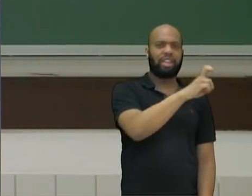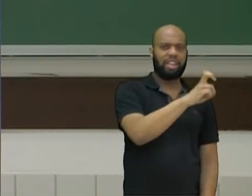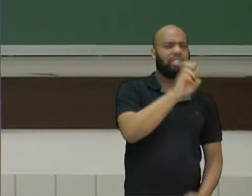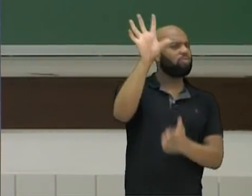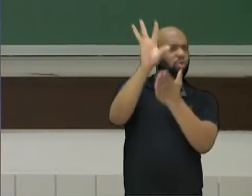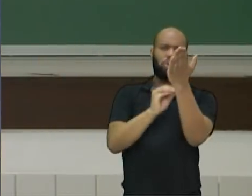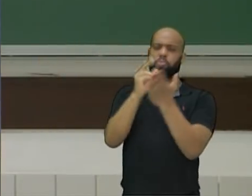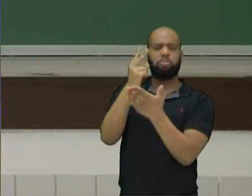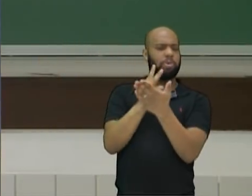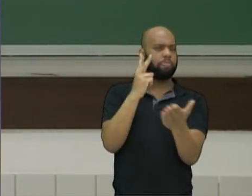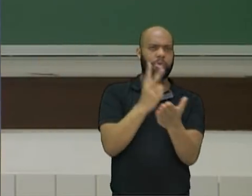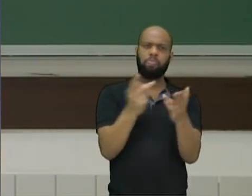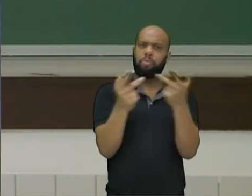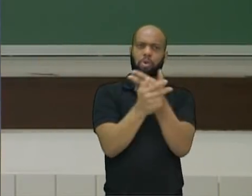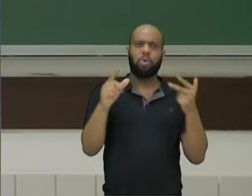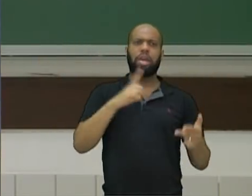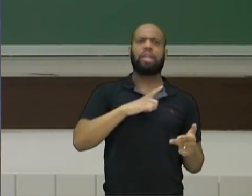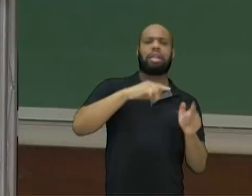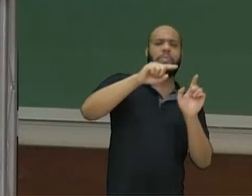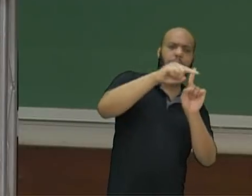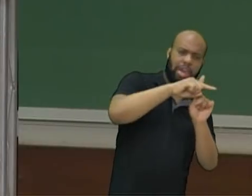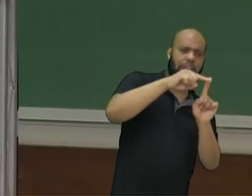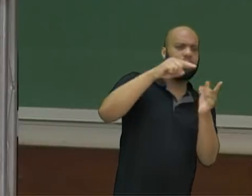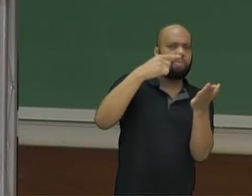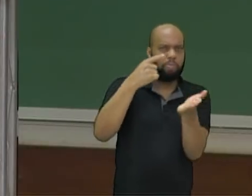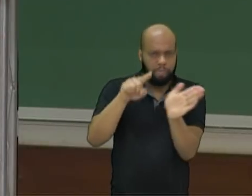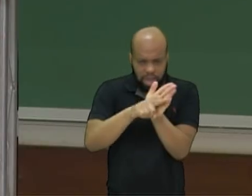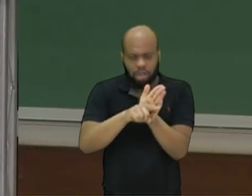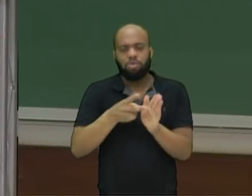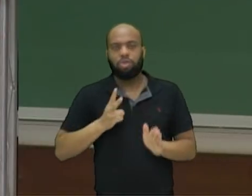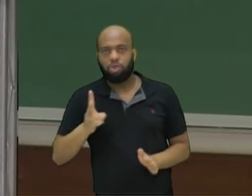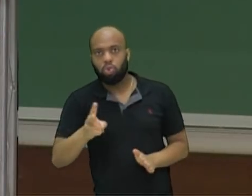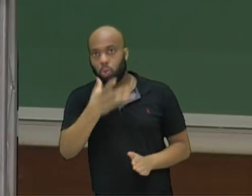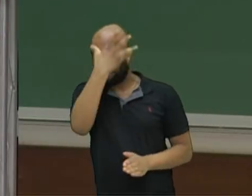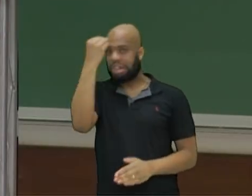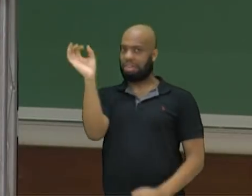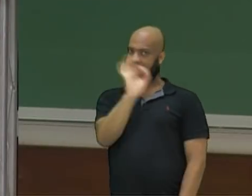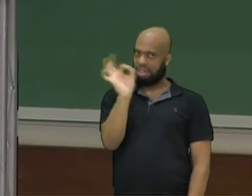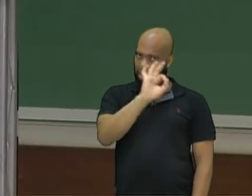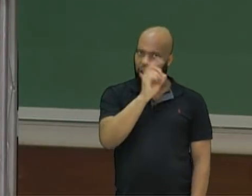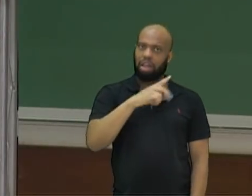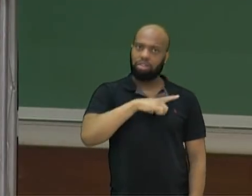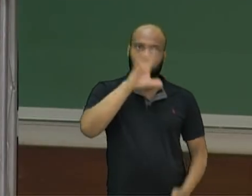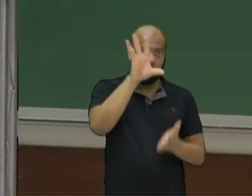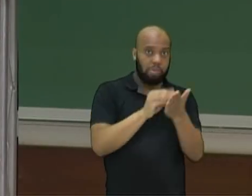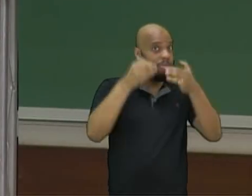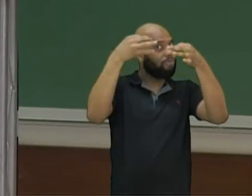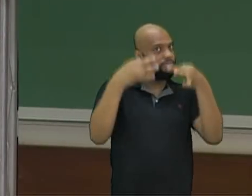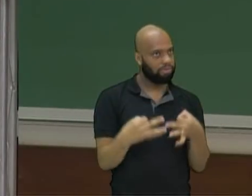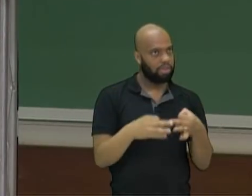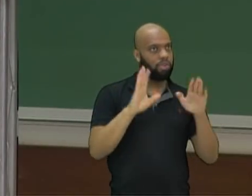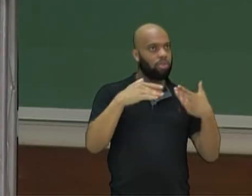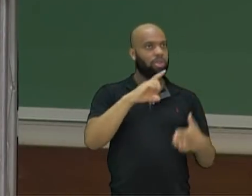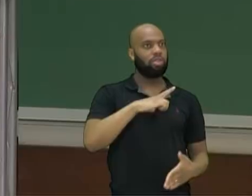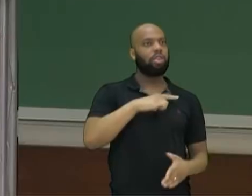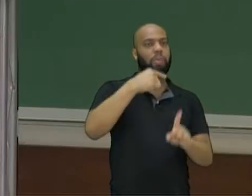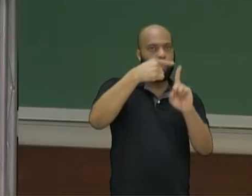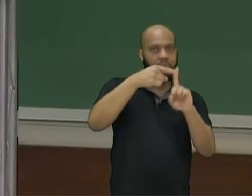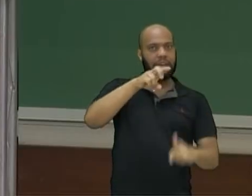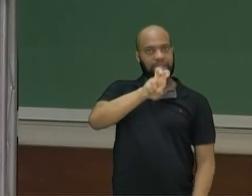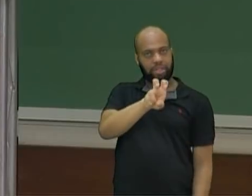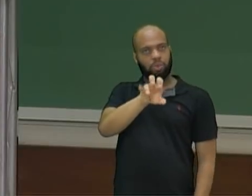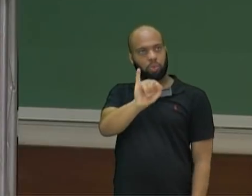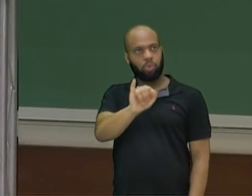eu vou repetir tudo com o mesmo sinal, sem esquecer de ninguém lá para trás. Então, o mais